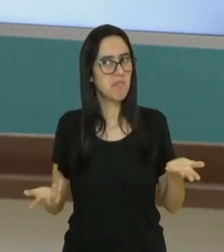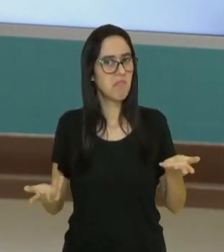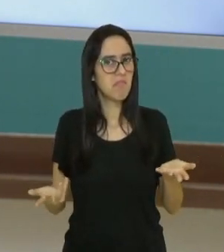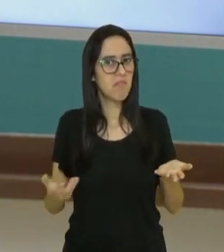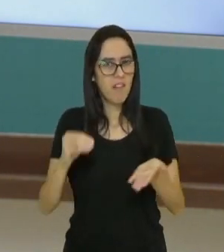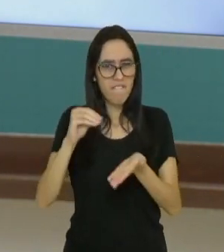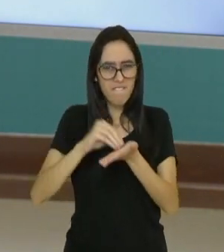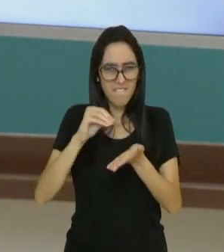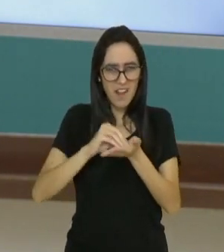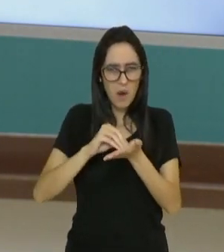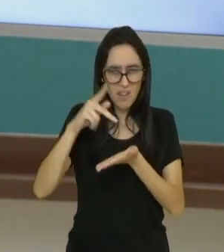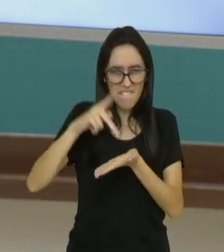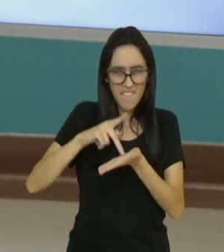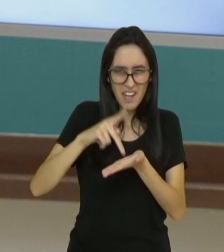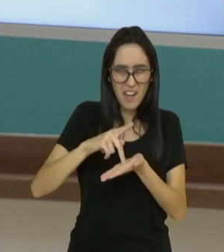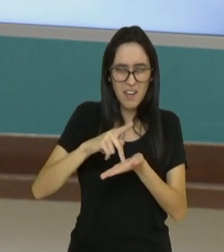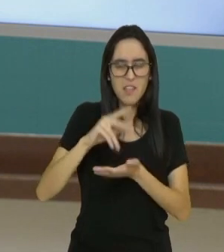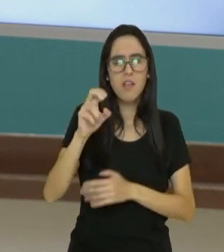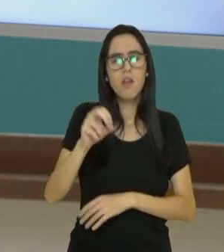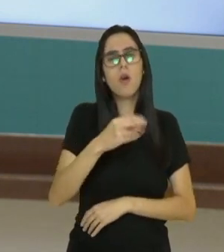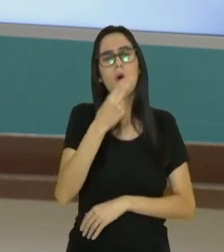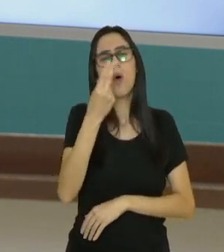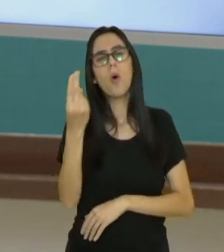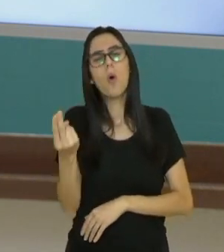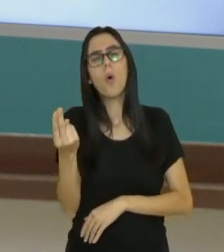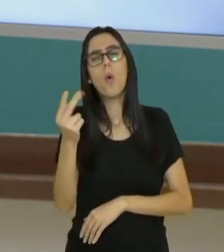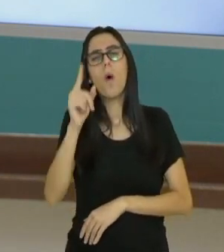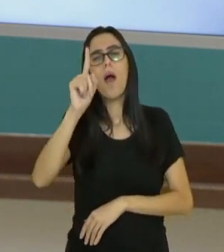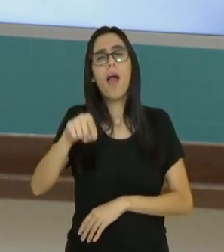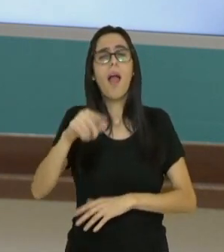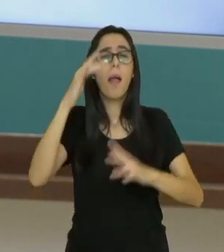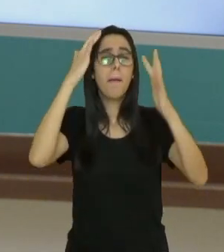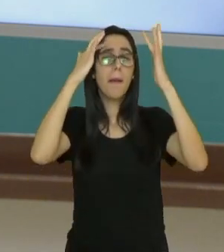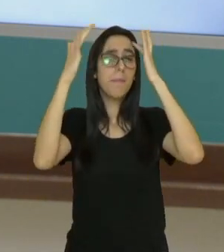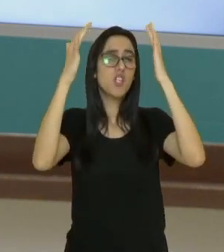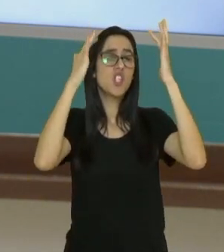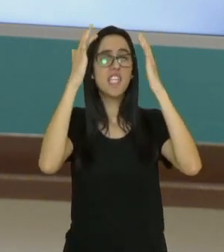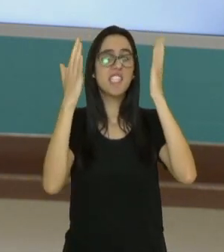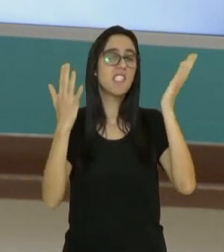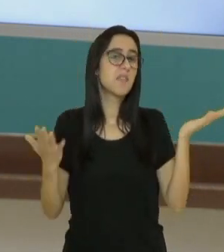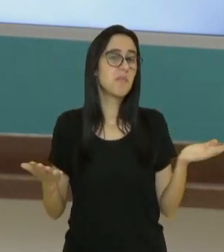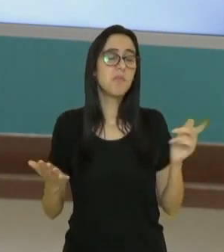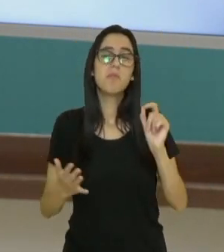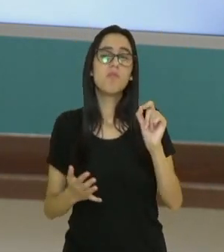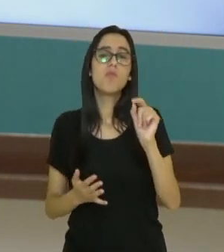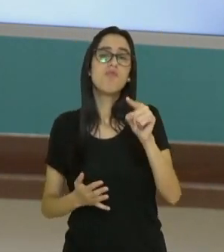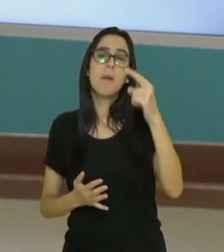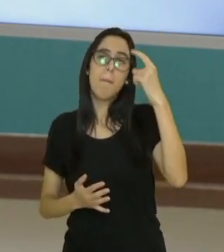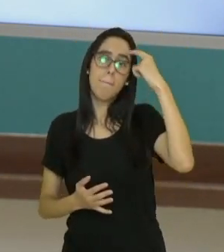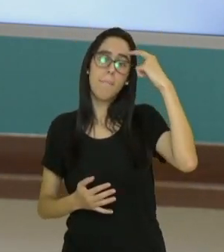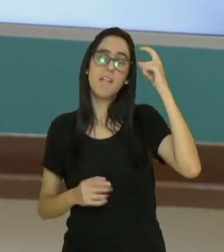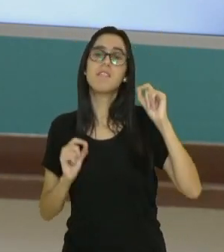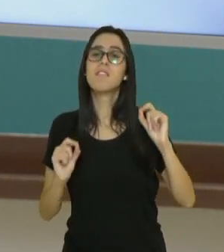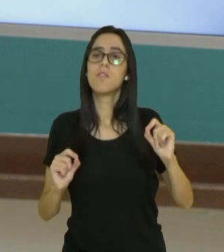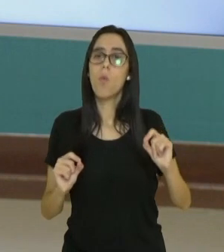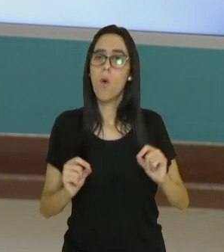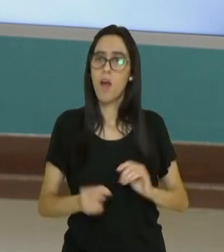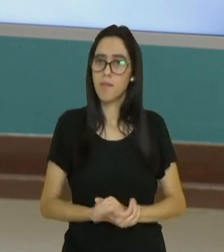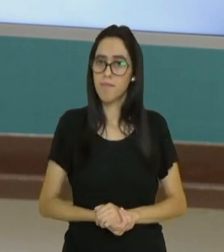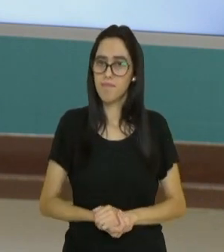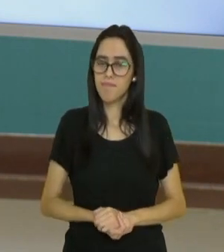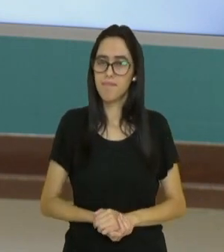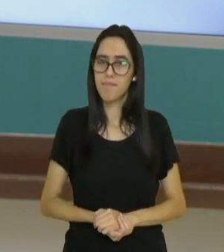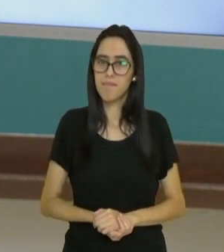de verdade? Ou será que é algo relacionado à imaginação? O que você pensa a respeito, né, desse